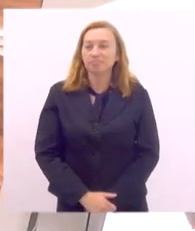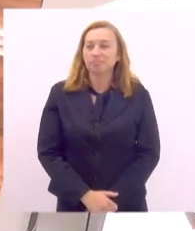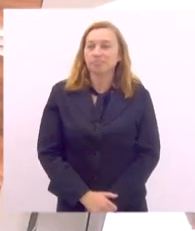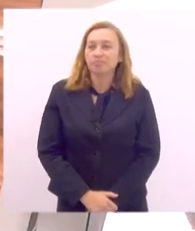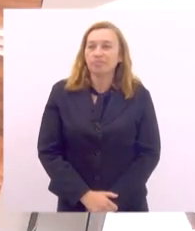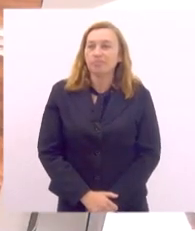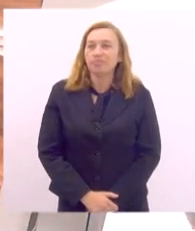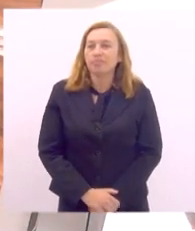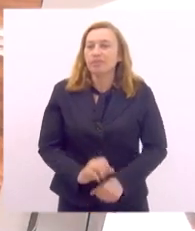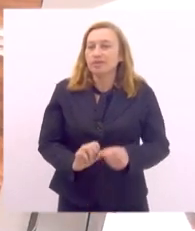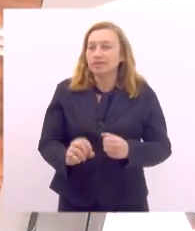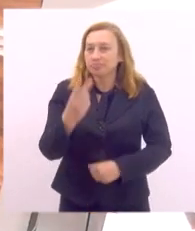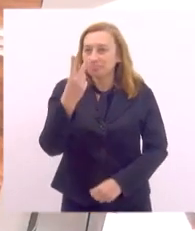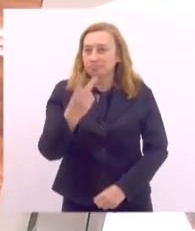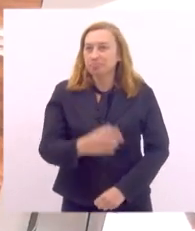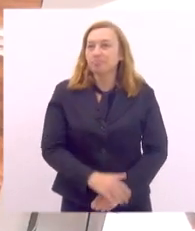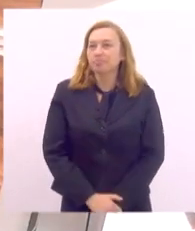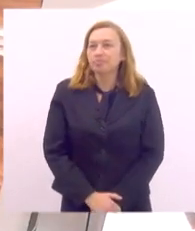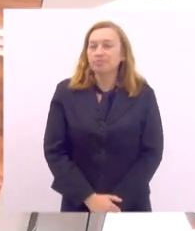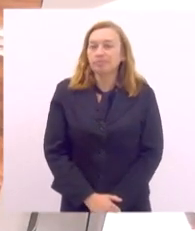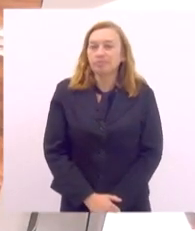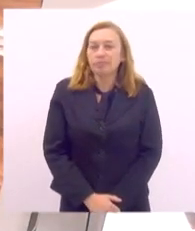Vou fazer duas.